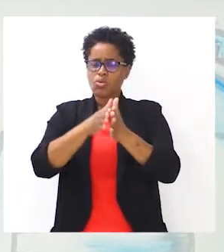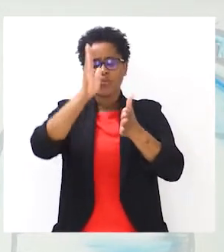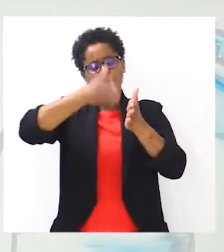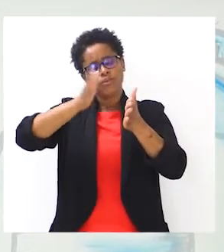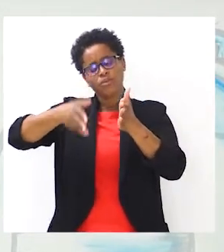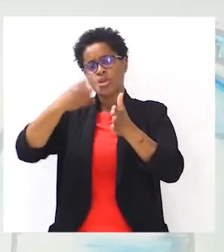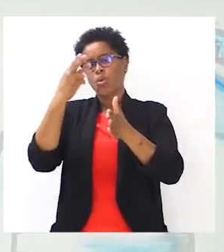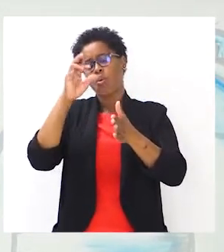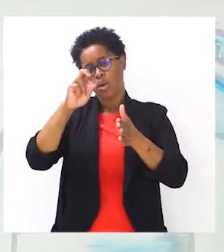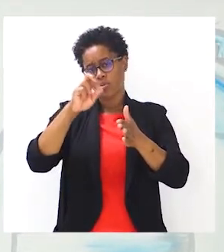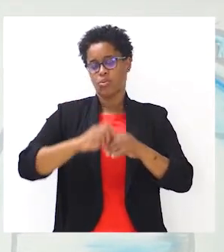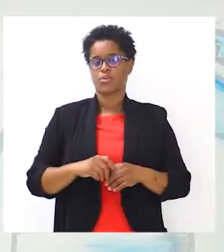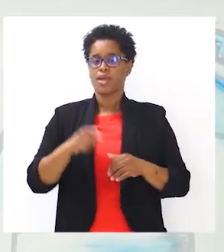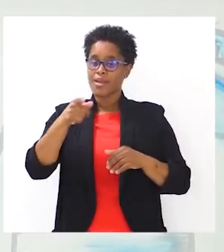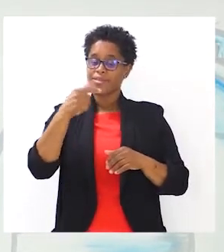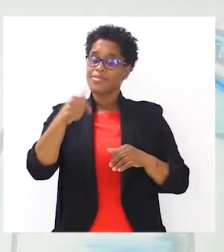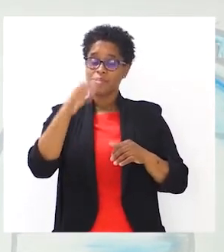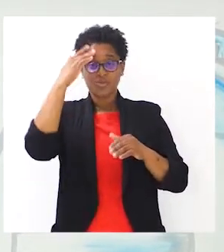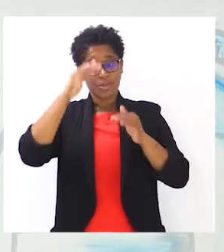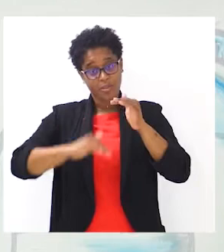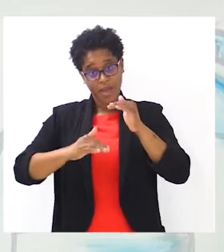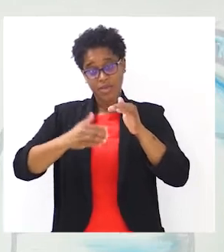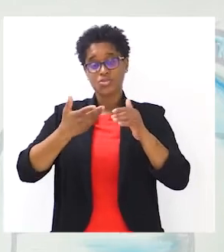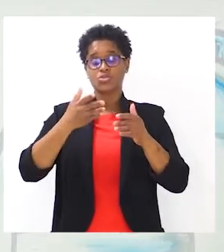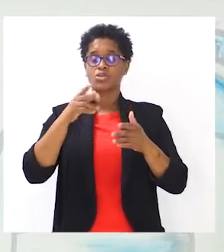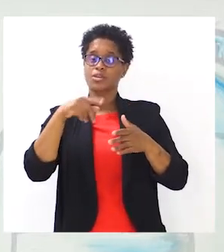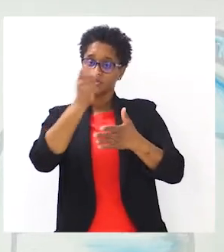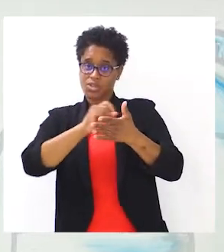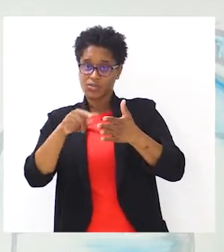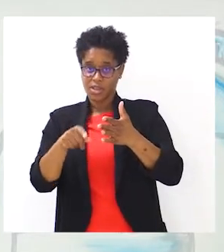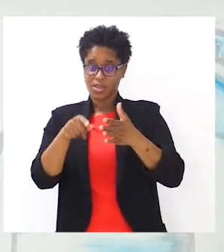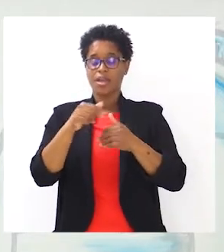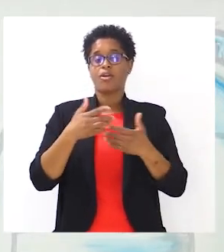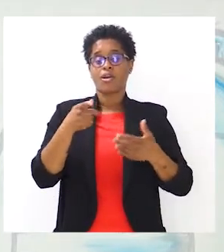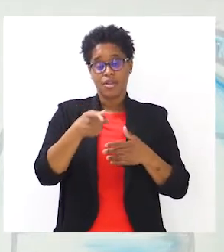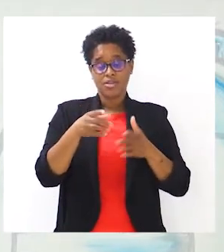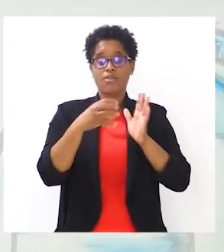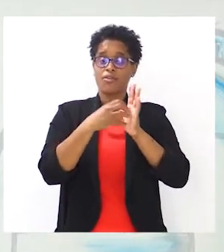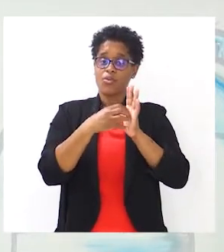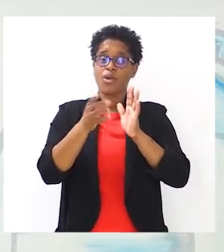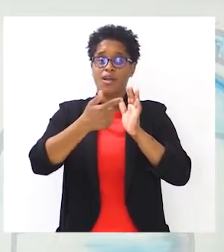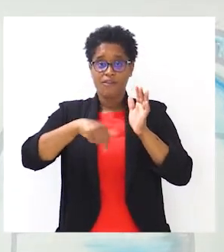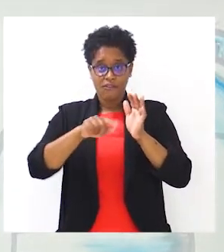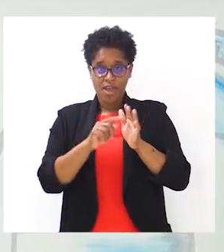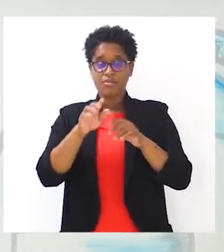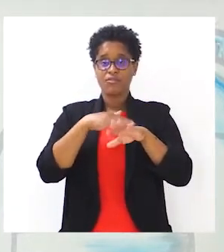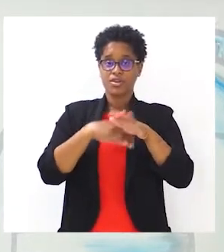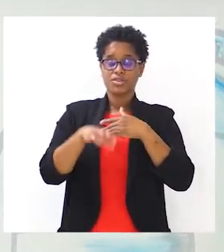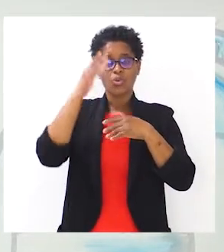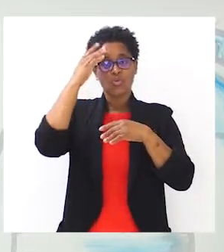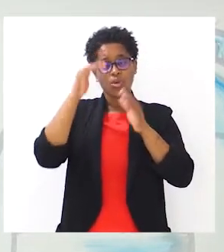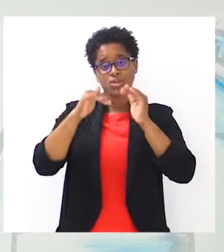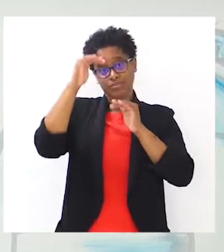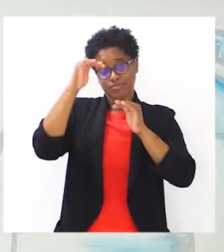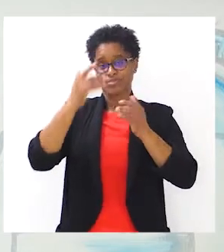aqui temos o denominador representado aqui. Agora, nesta figura, vamos representar o